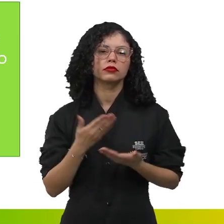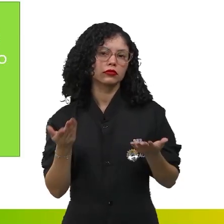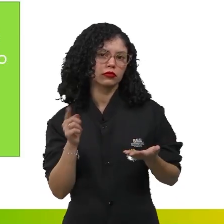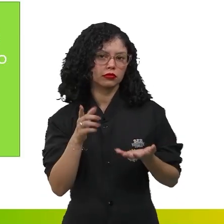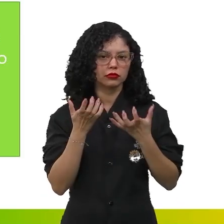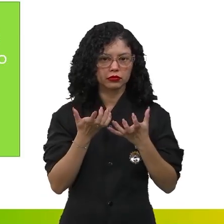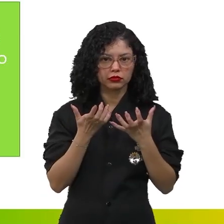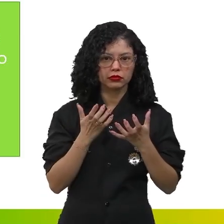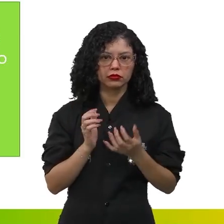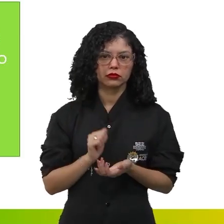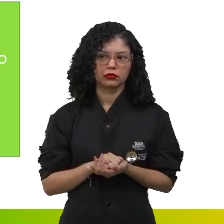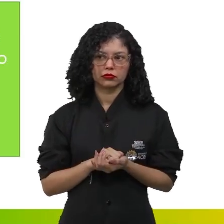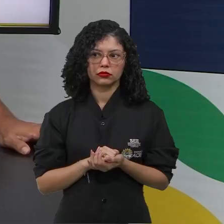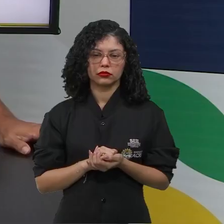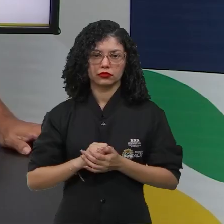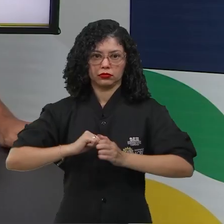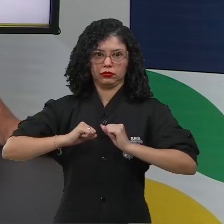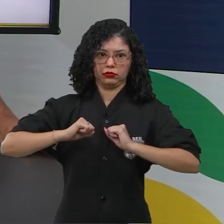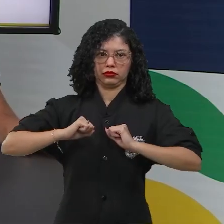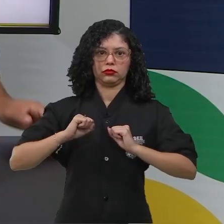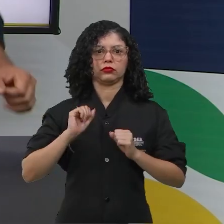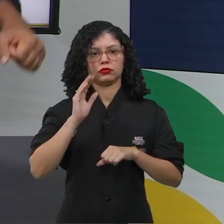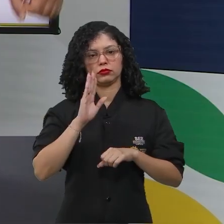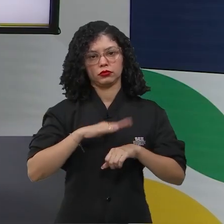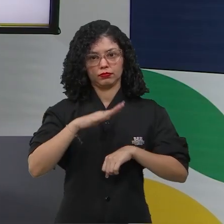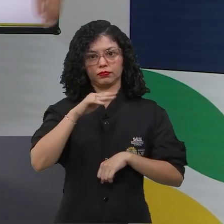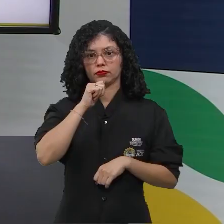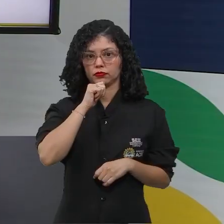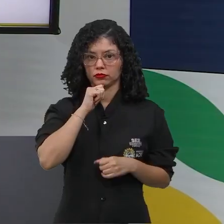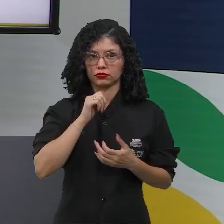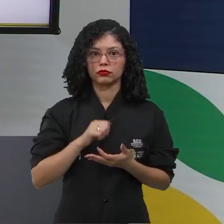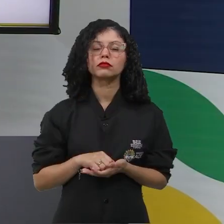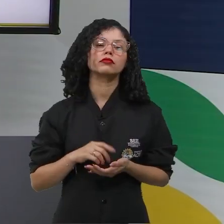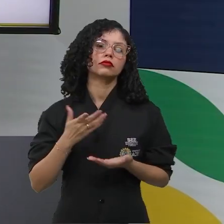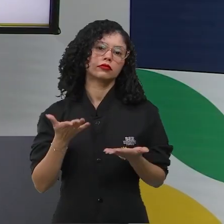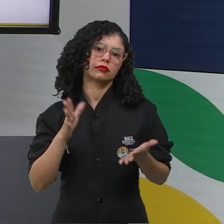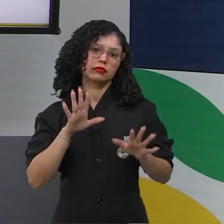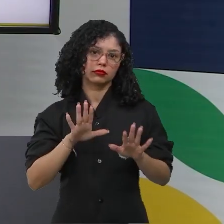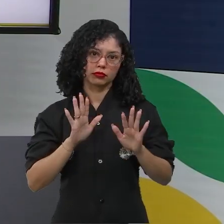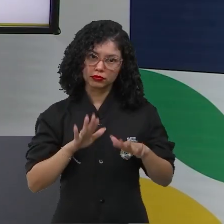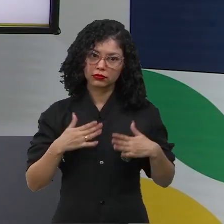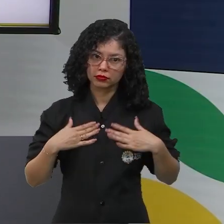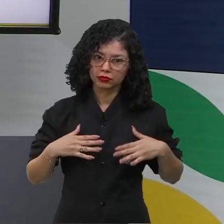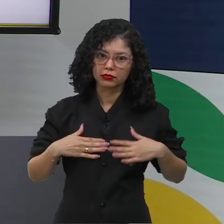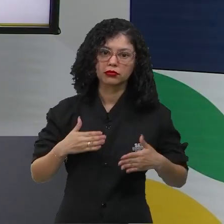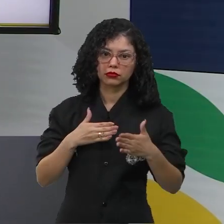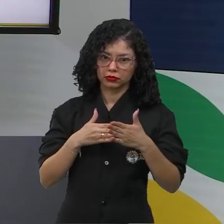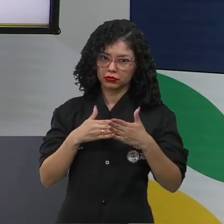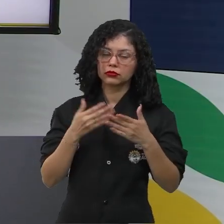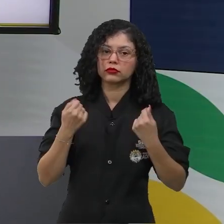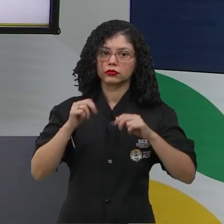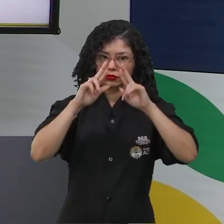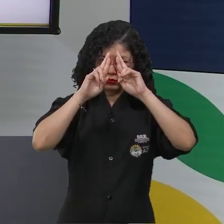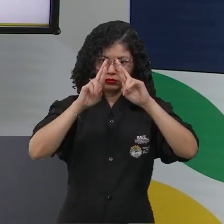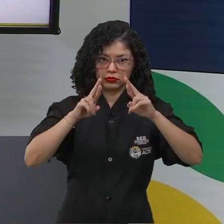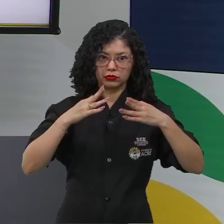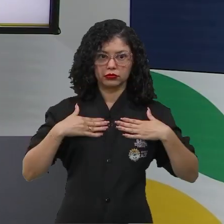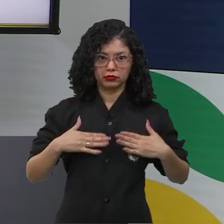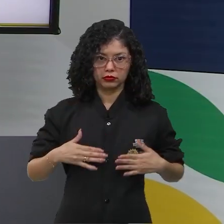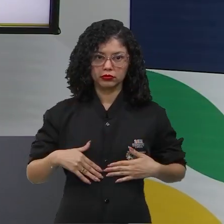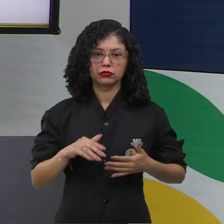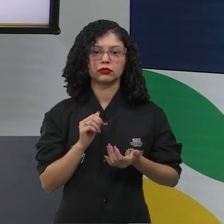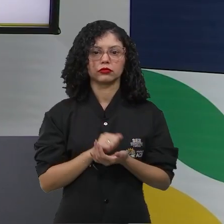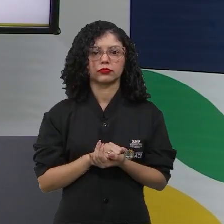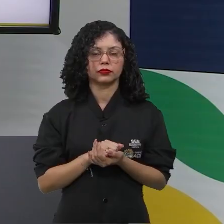você querer ser monstro e cada vez maior, e gente, há alguns limites que devem ser respeitados corpóreos.